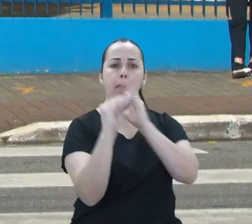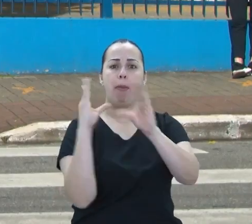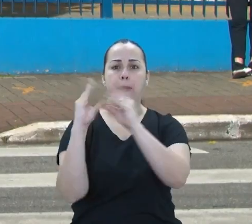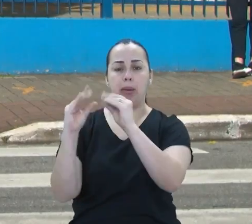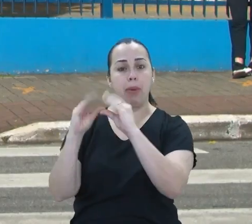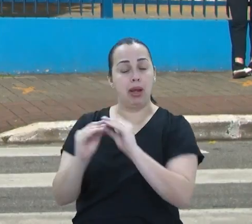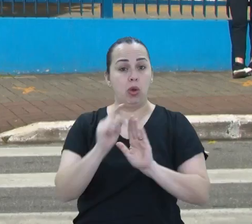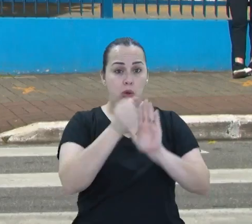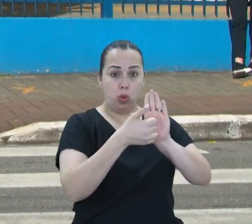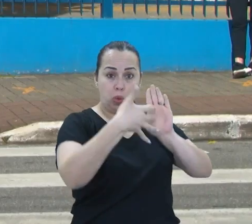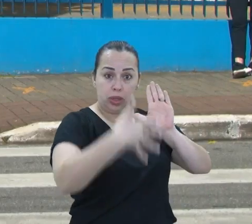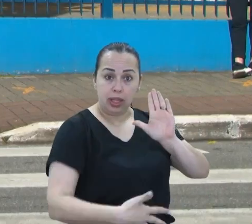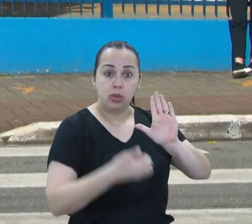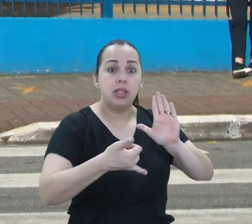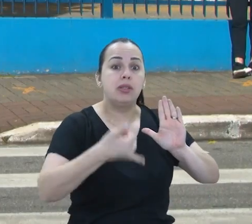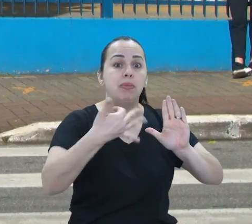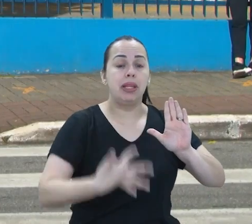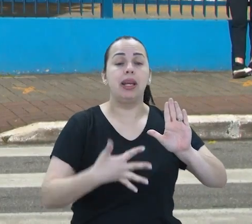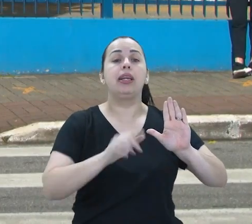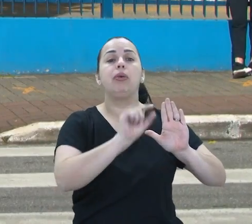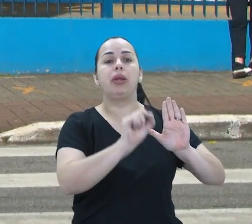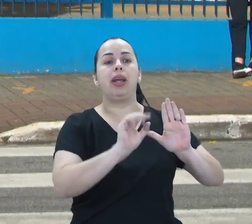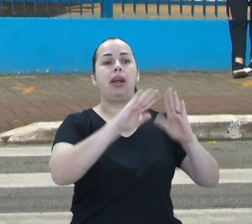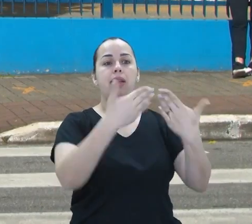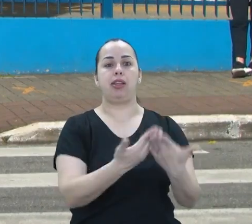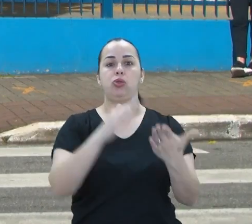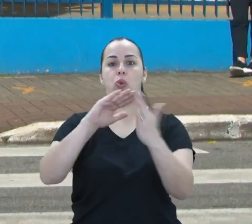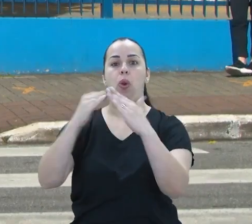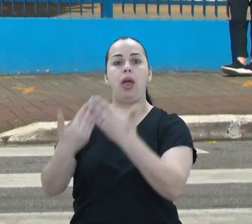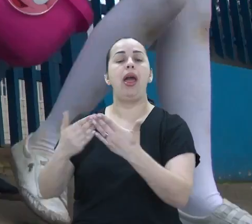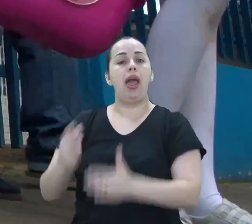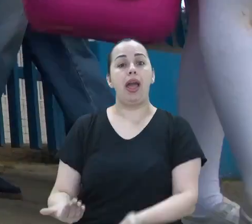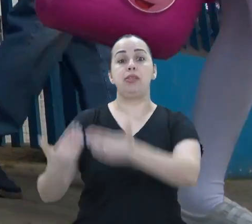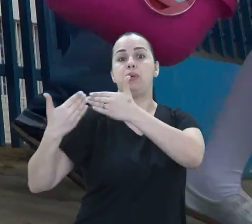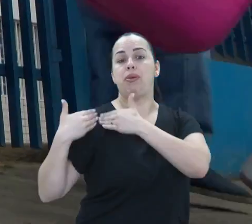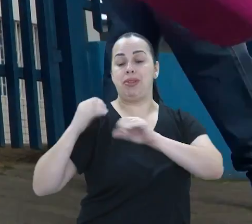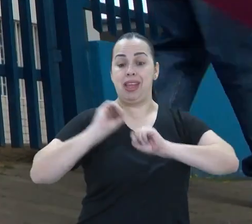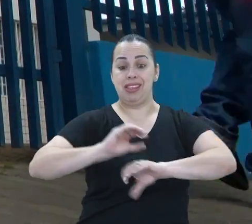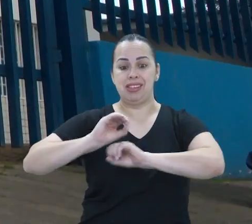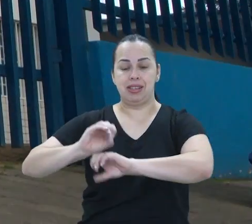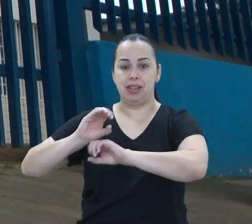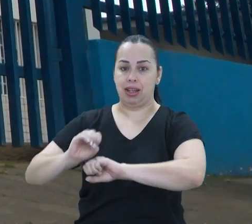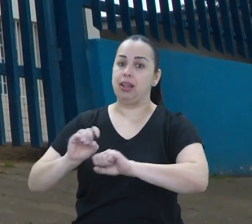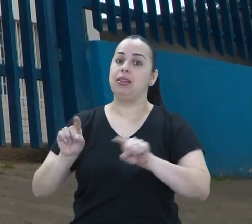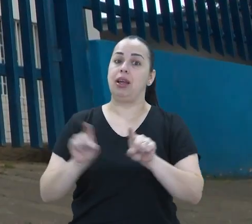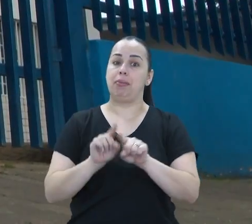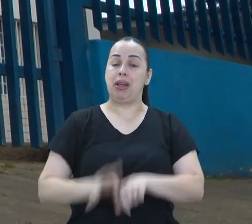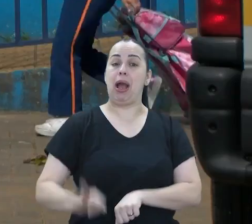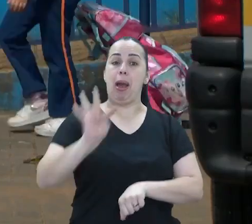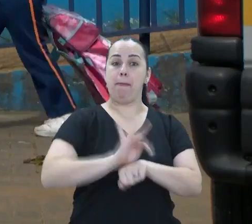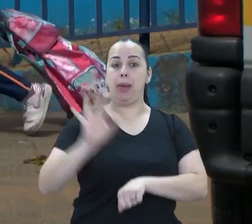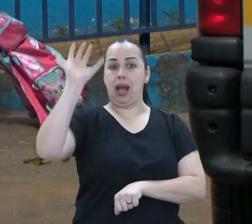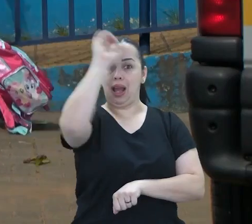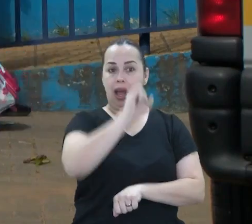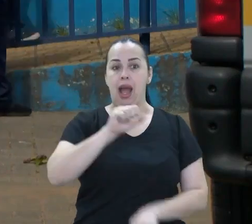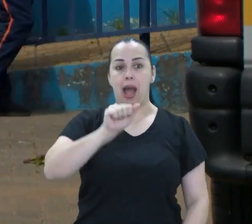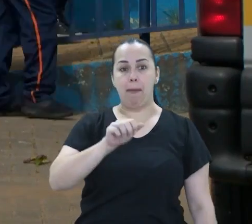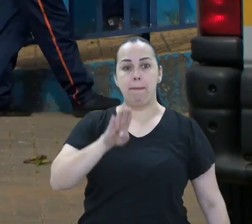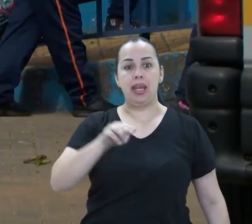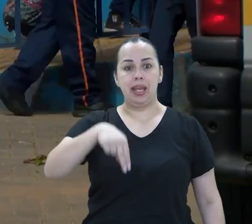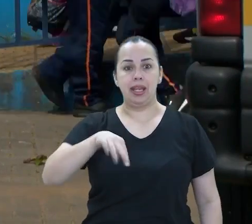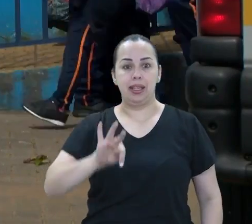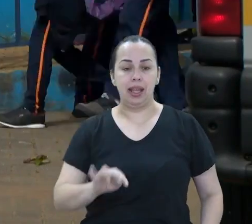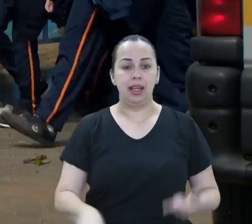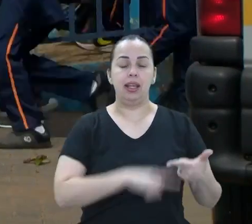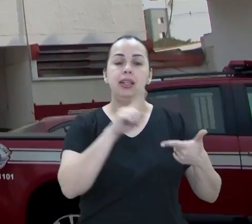com o texto, cada escola será responsável pelo próprio treinamento, levando em conta as normas técnicas da ABNT